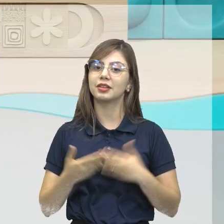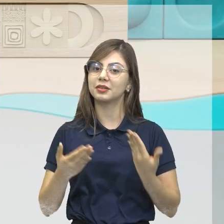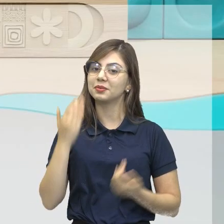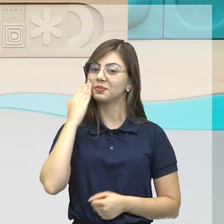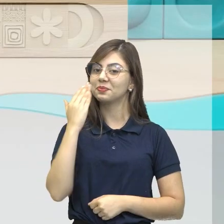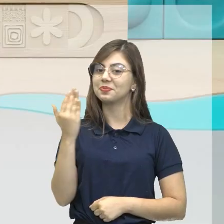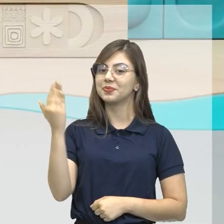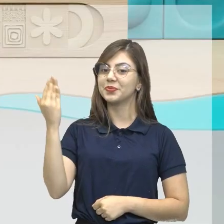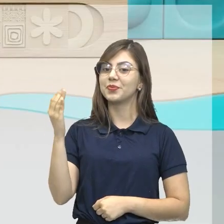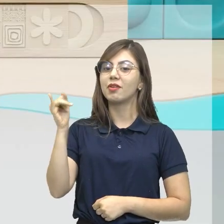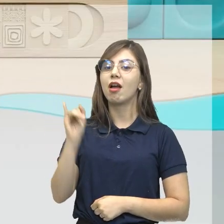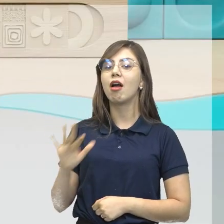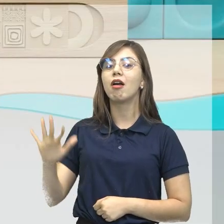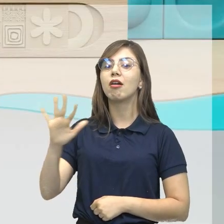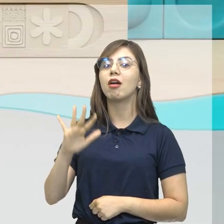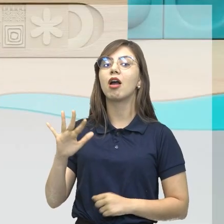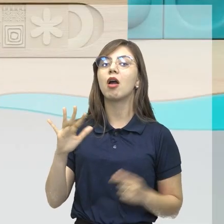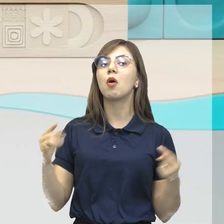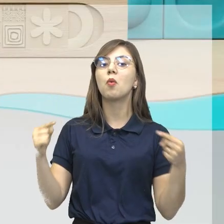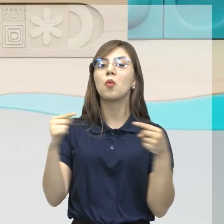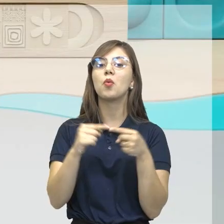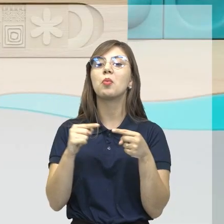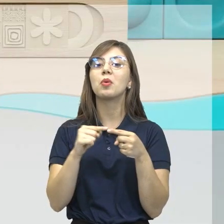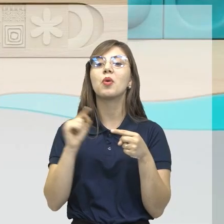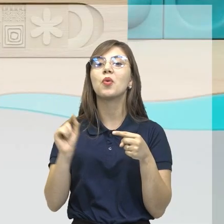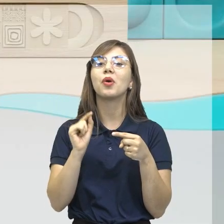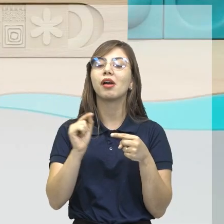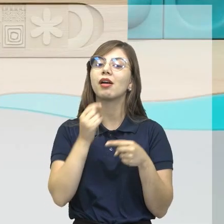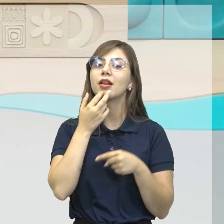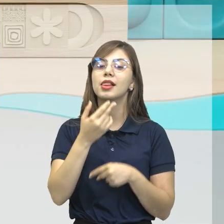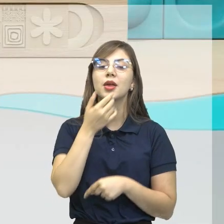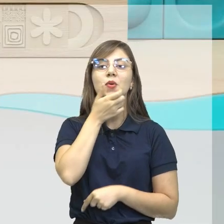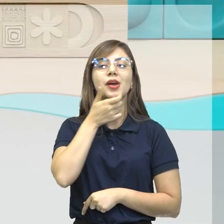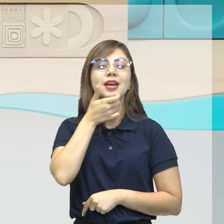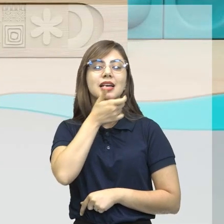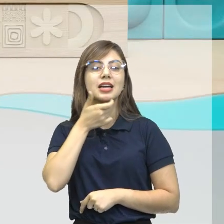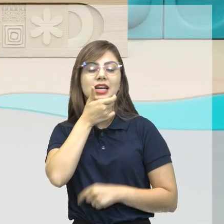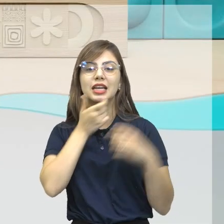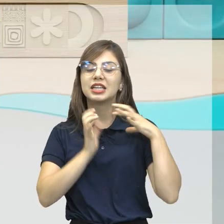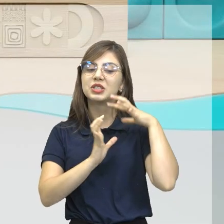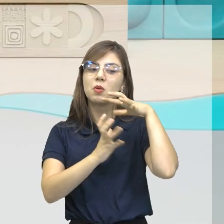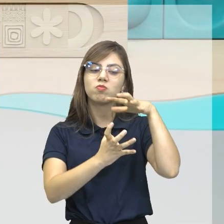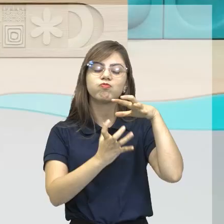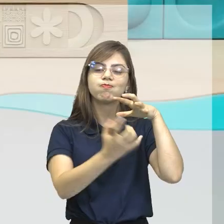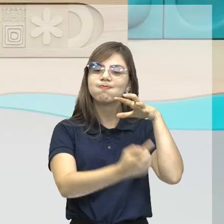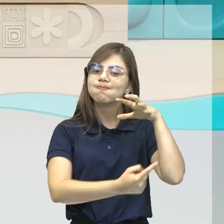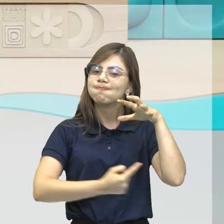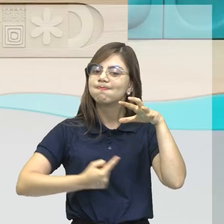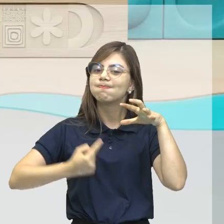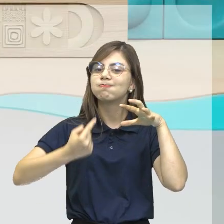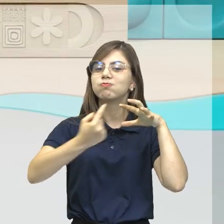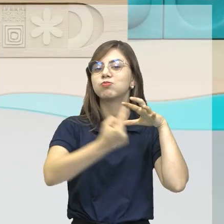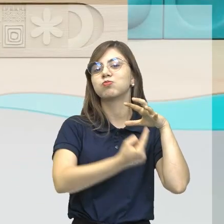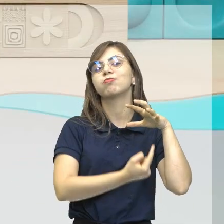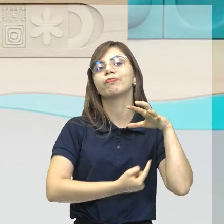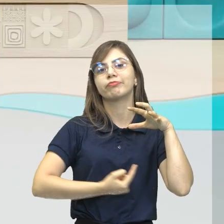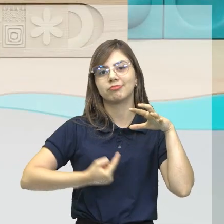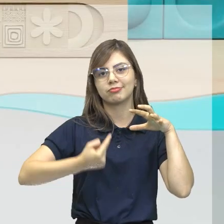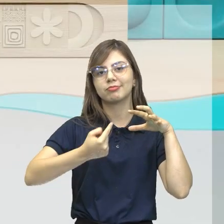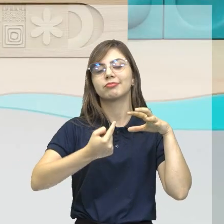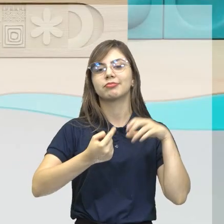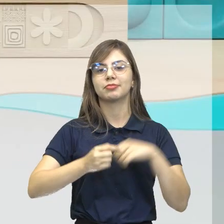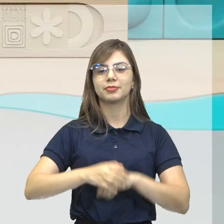aqui a imagem, não é? Você vê que o inglês é uma língua global, ela é utilizada no